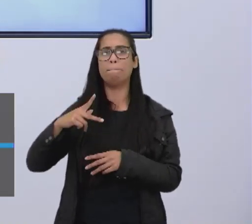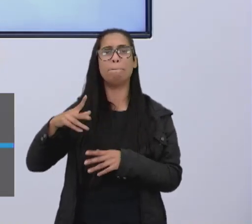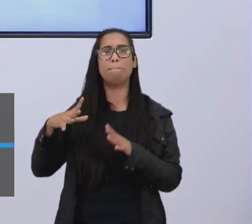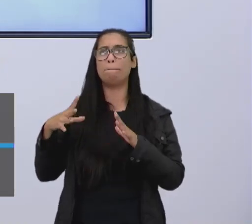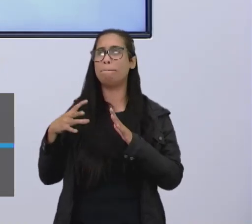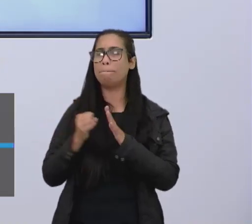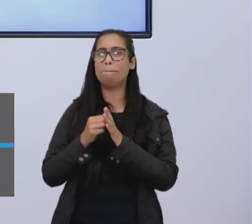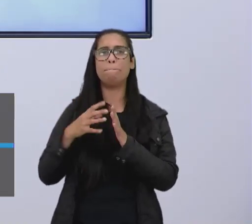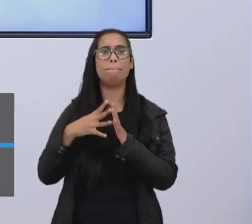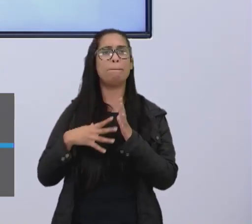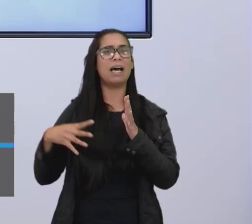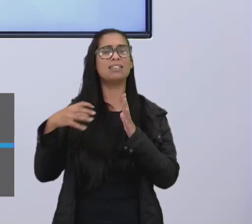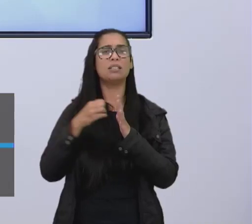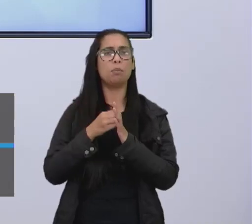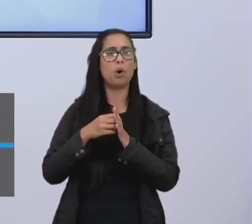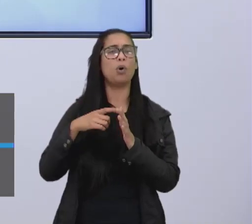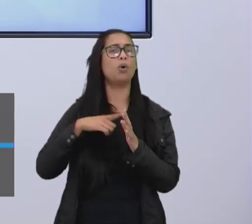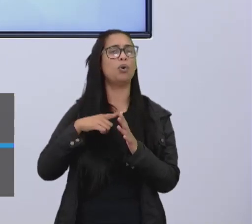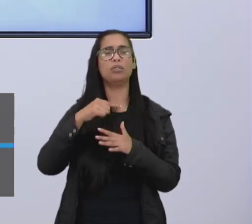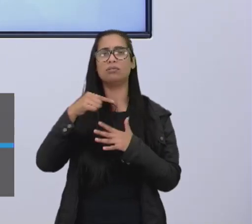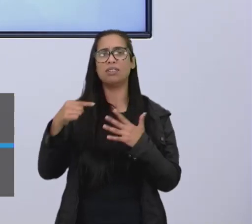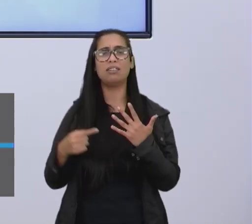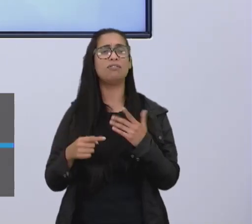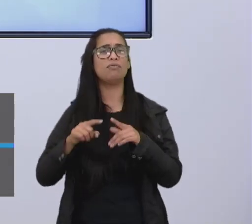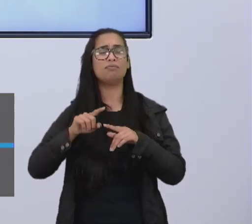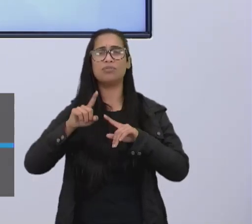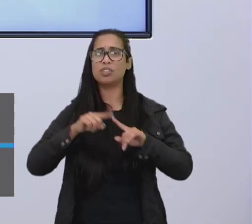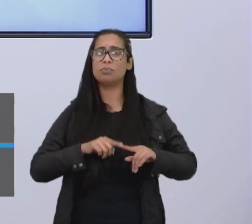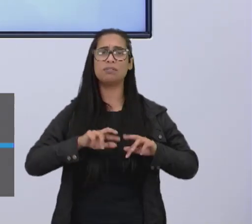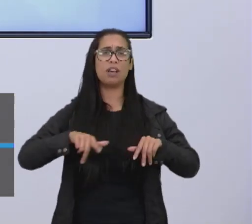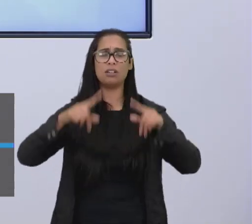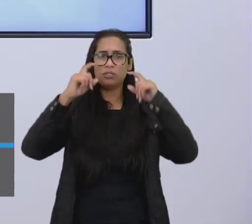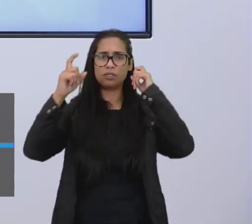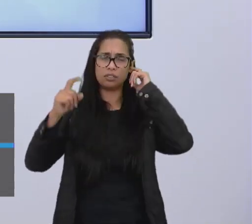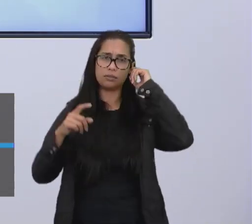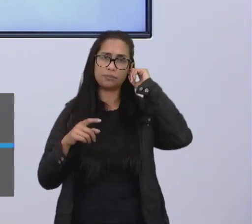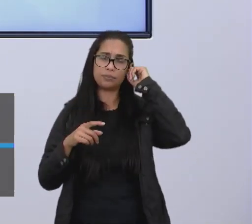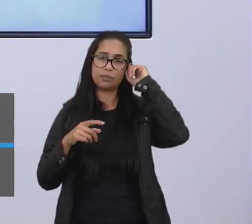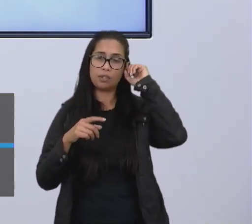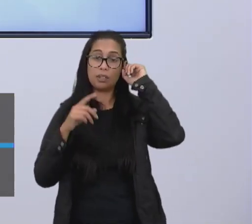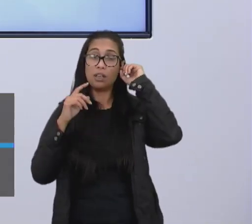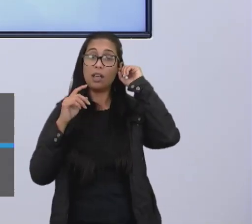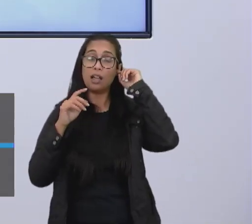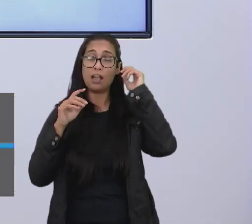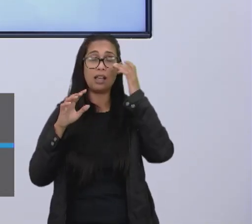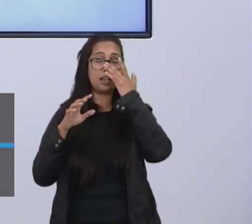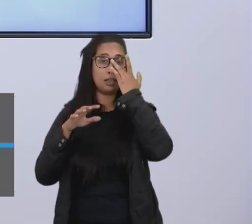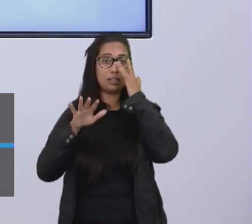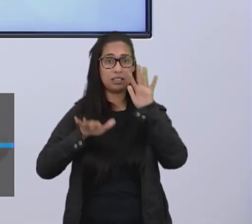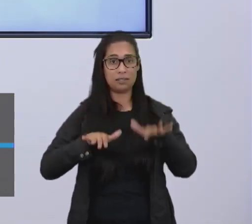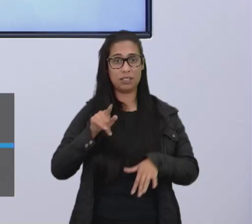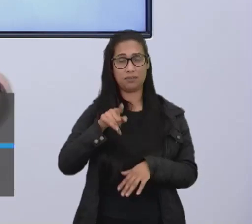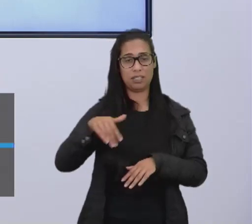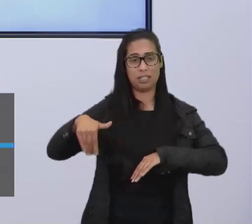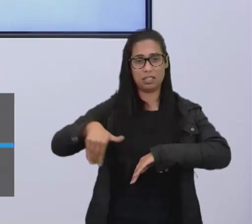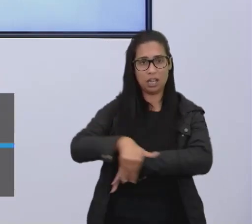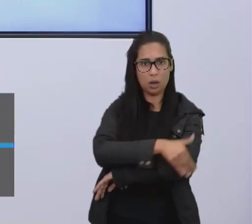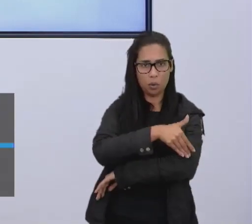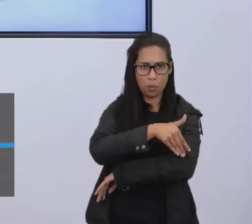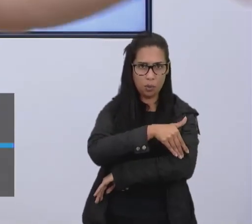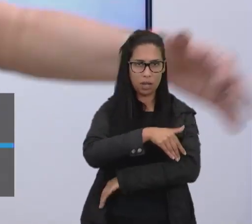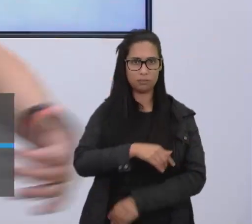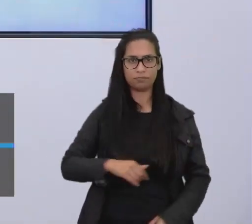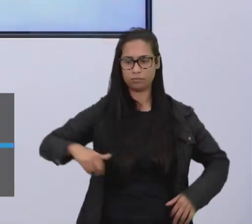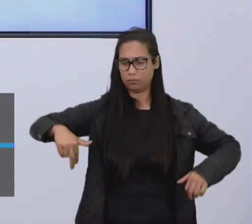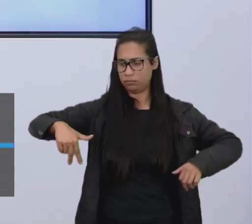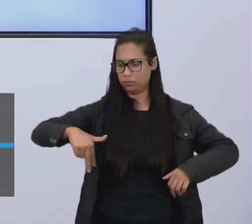eu sou grosseira, sei lá, às vezes você tá na rua, ou você tá numa situação que você fala com a pessoa e ela já meio que já vem